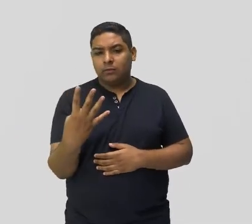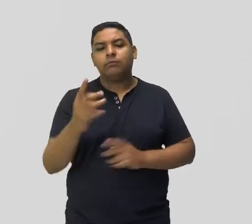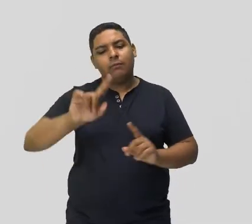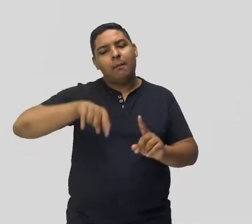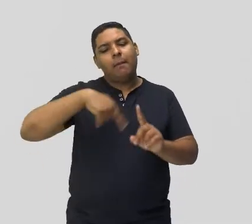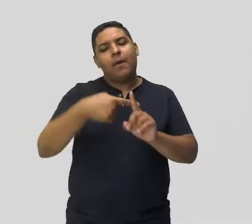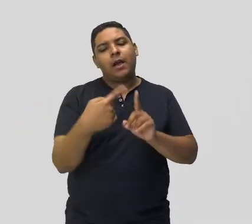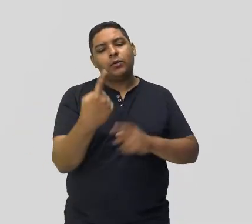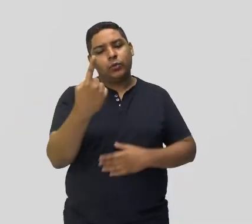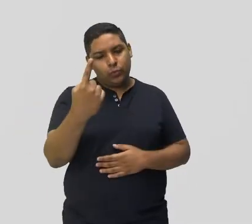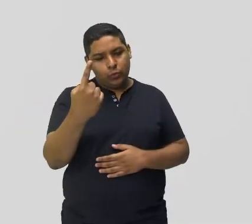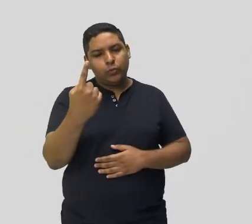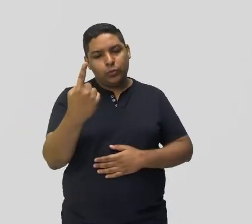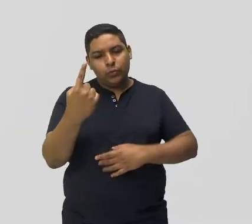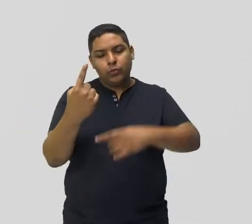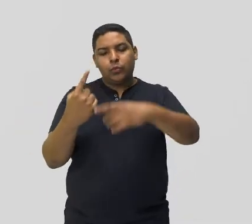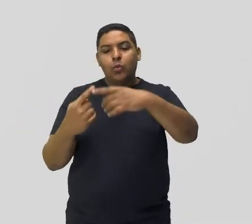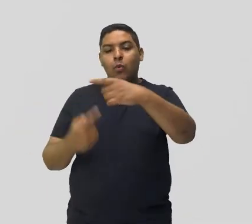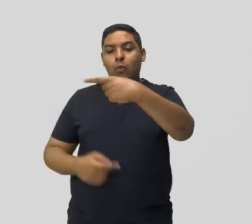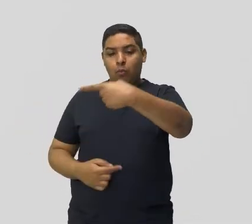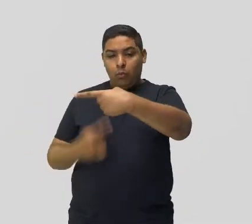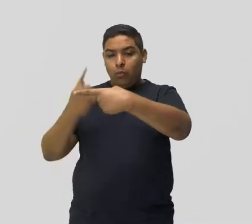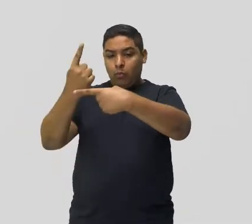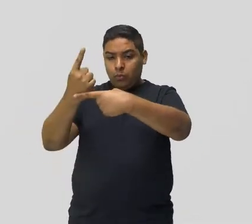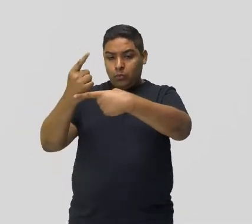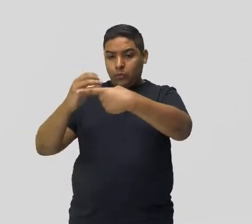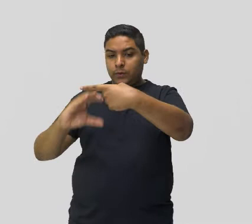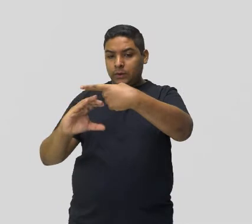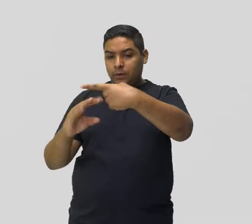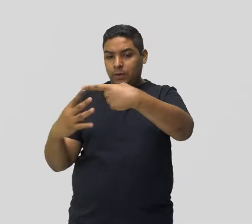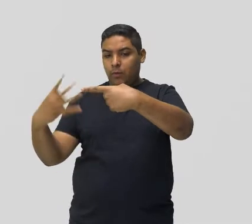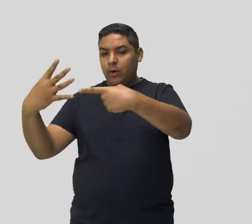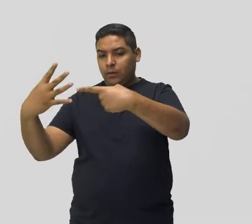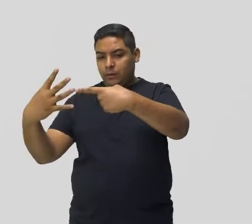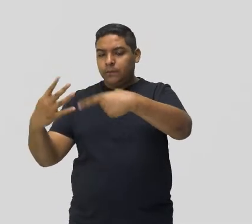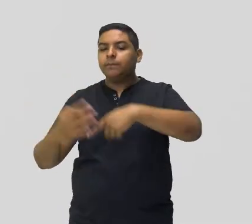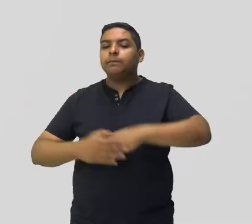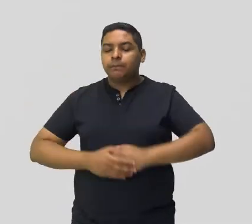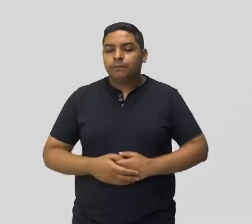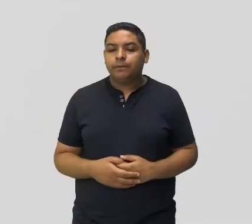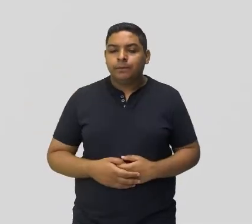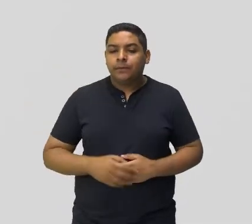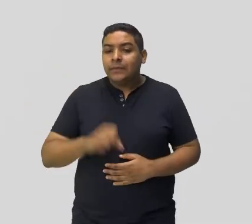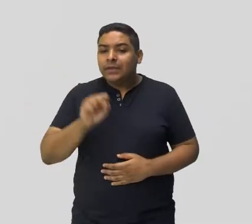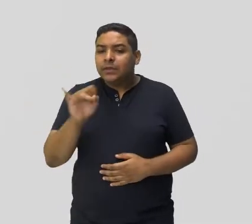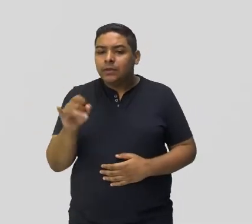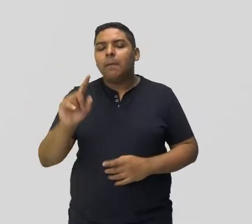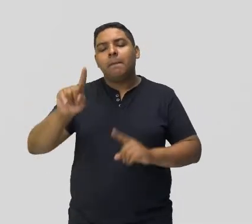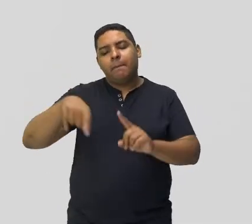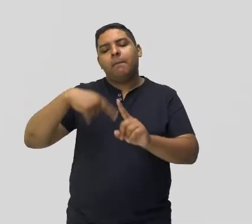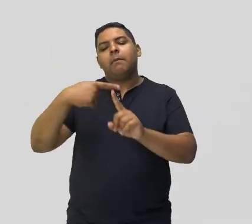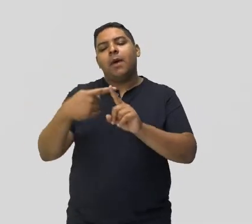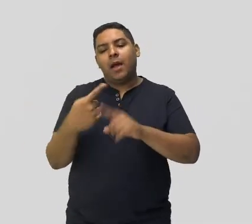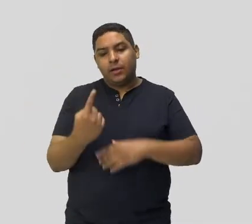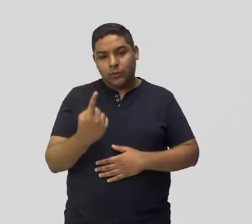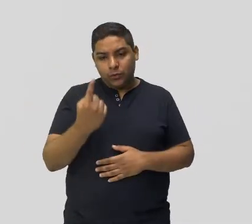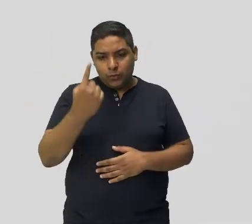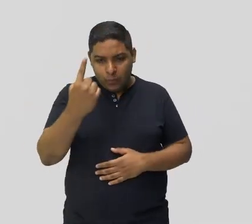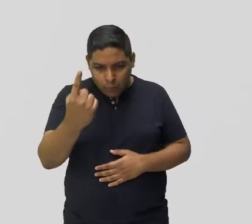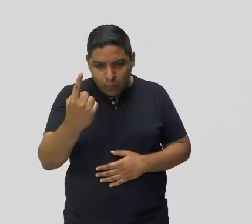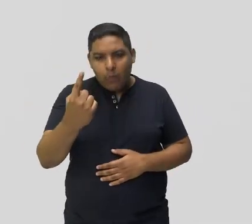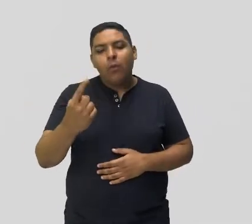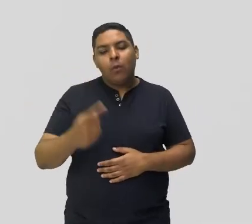mais 1 sobre C4. Professor, se eu tivesse 5 capacitores? Mais 1